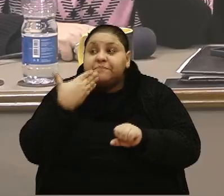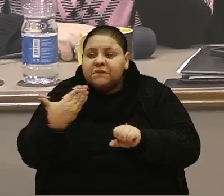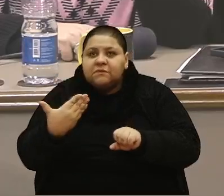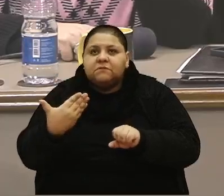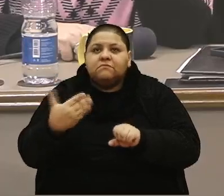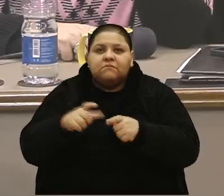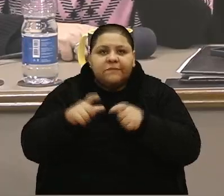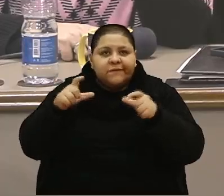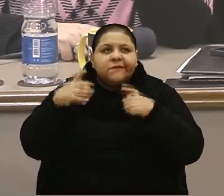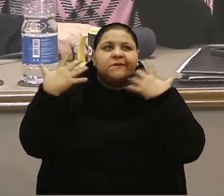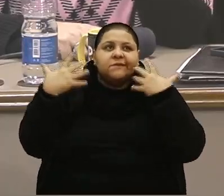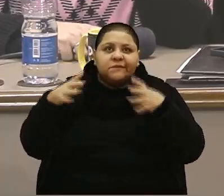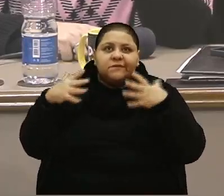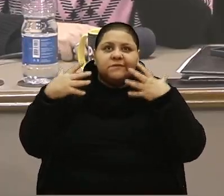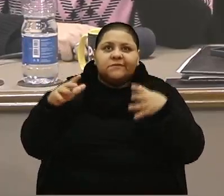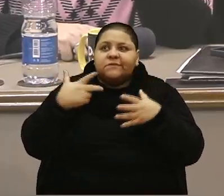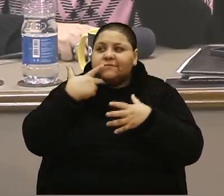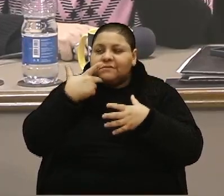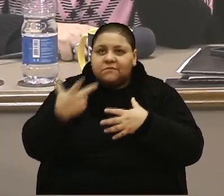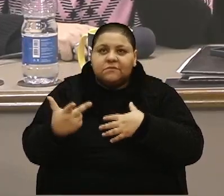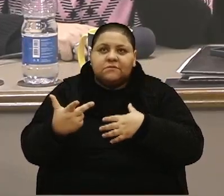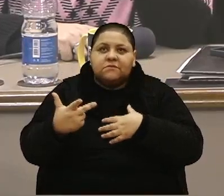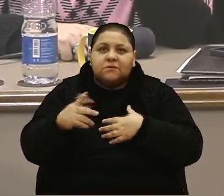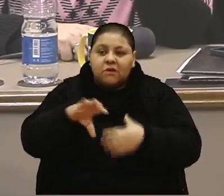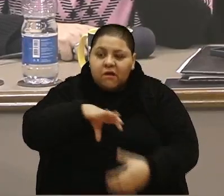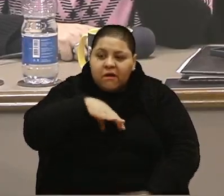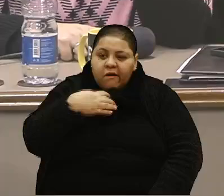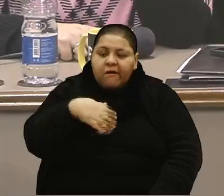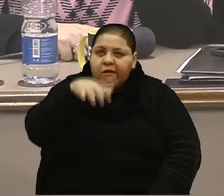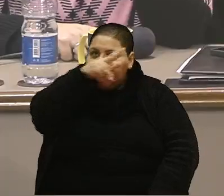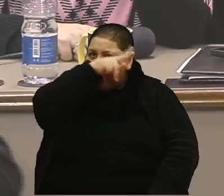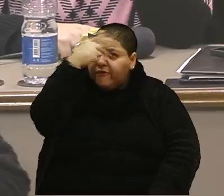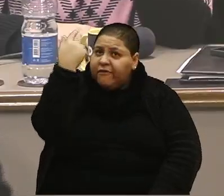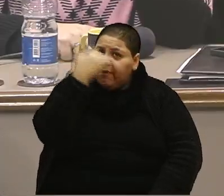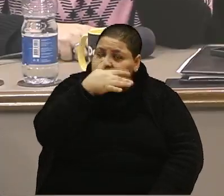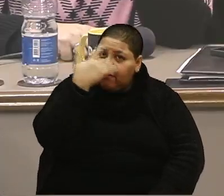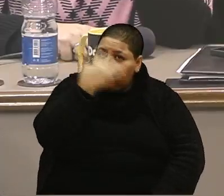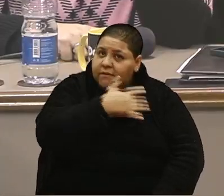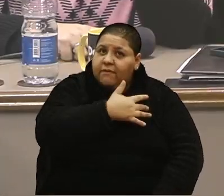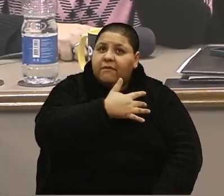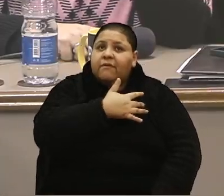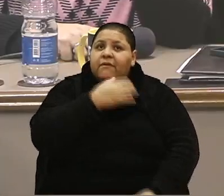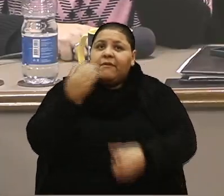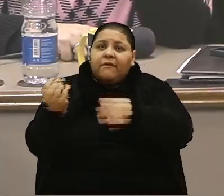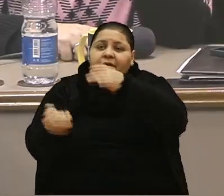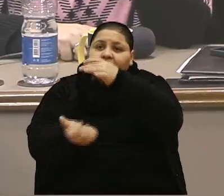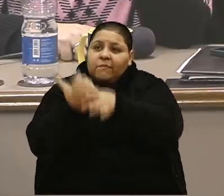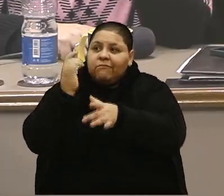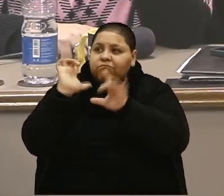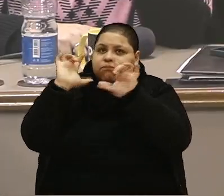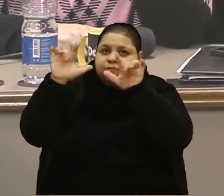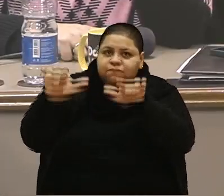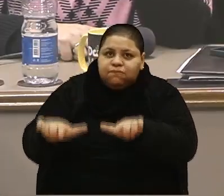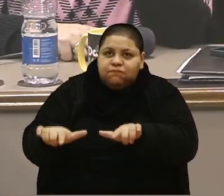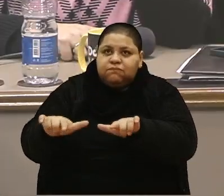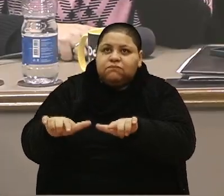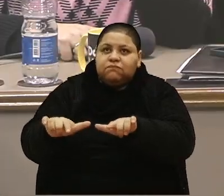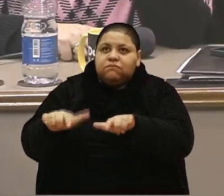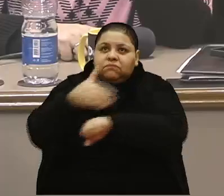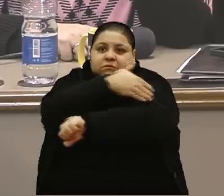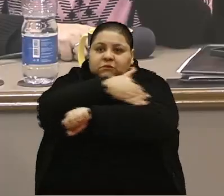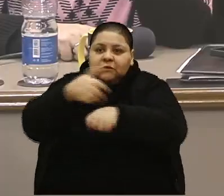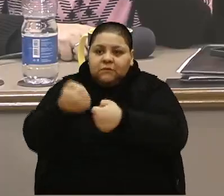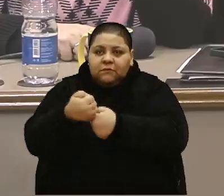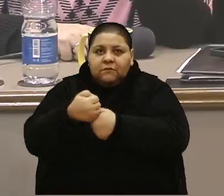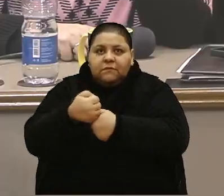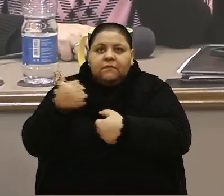E parabenizar, de fato, como o senhor fala, aí, a coragem do prefeito Adiló por ter criado esse espaço ali na Garibaldi, onde acolhe, de